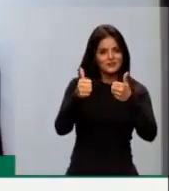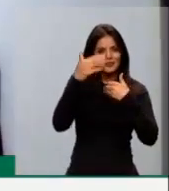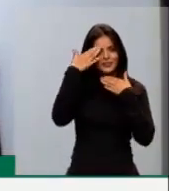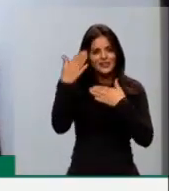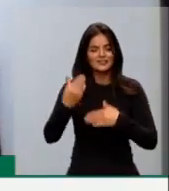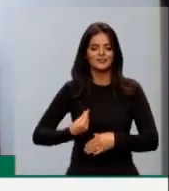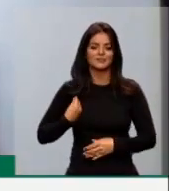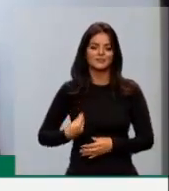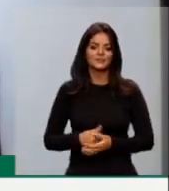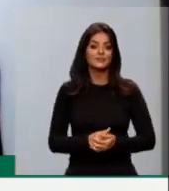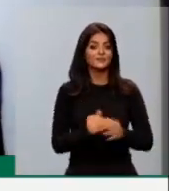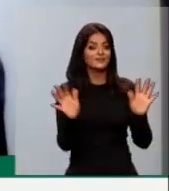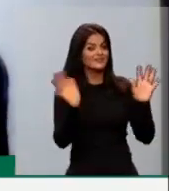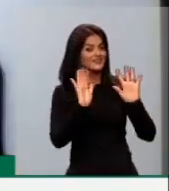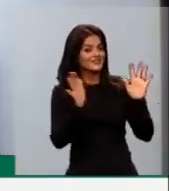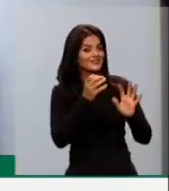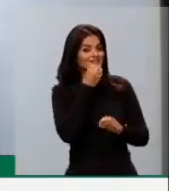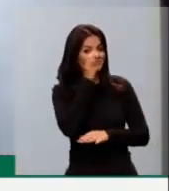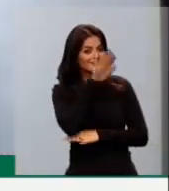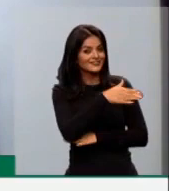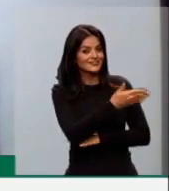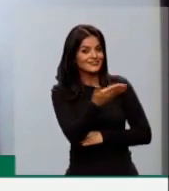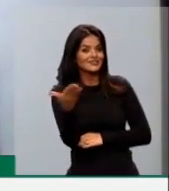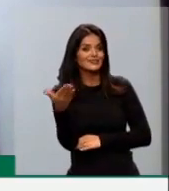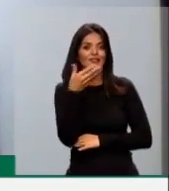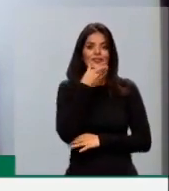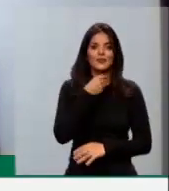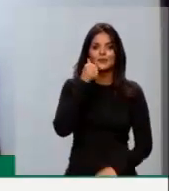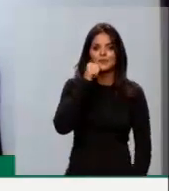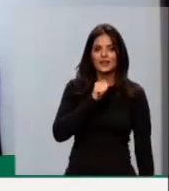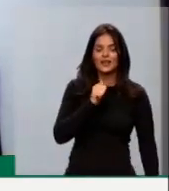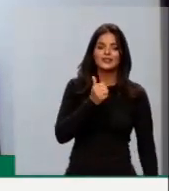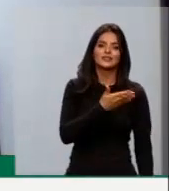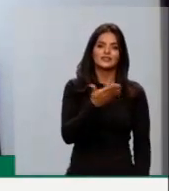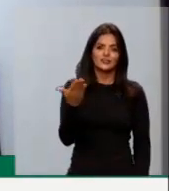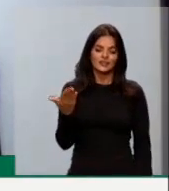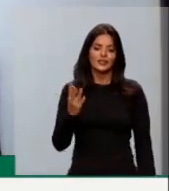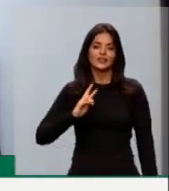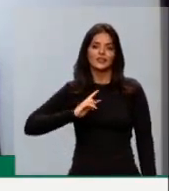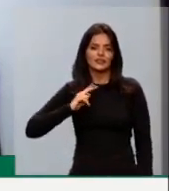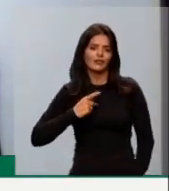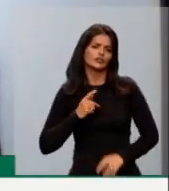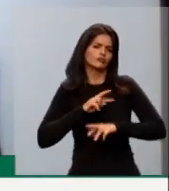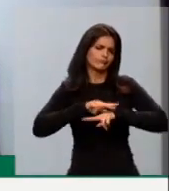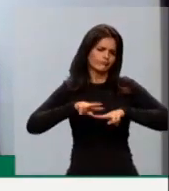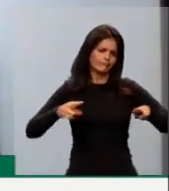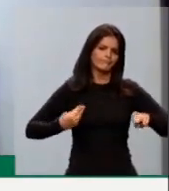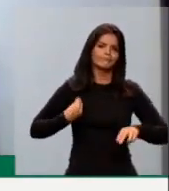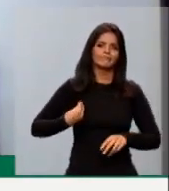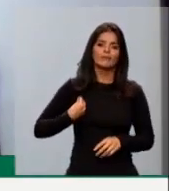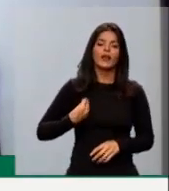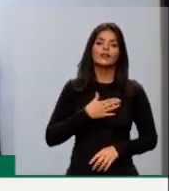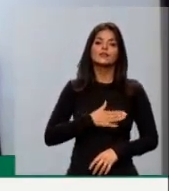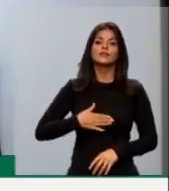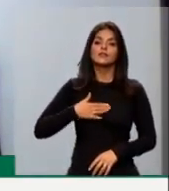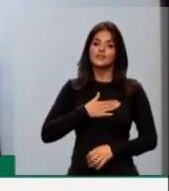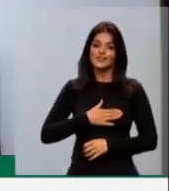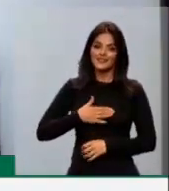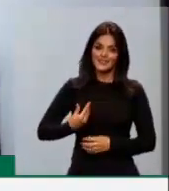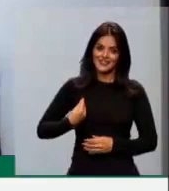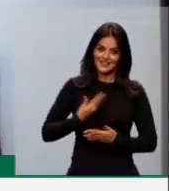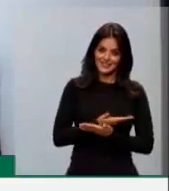Olá, boa tarde a todas, todos e todas. Também uma satisfação estar aqui representando